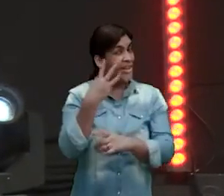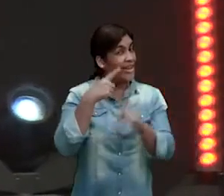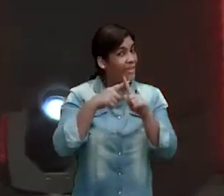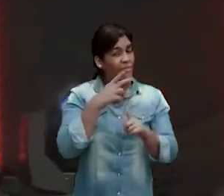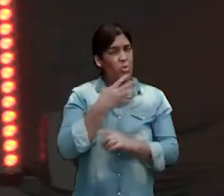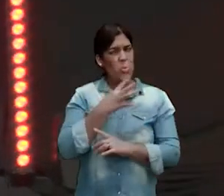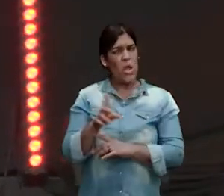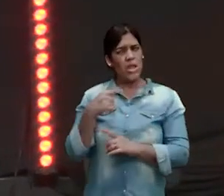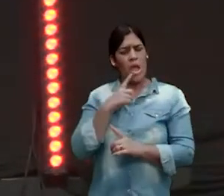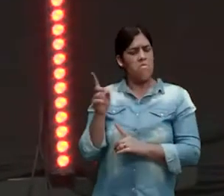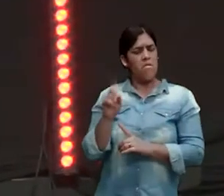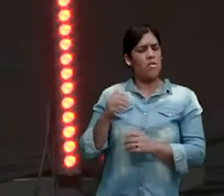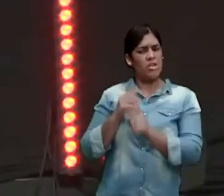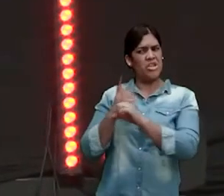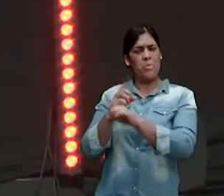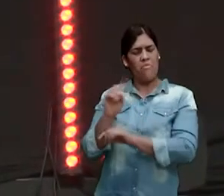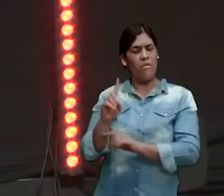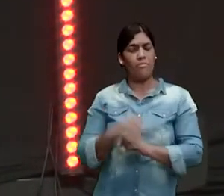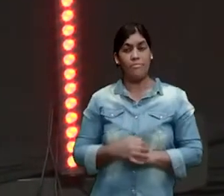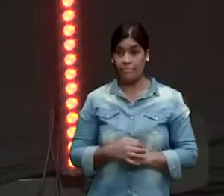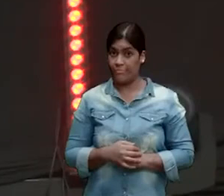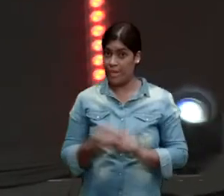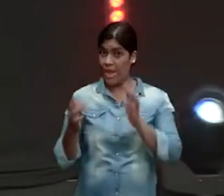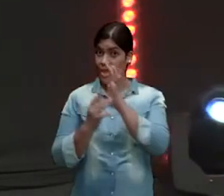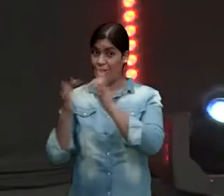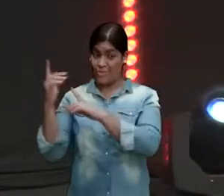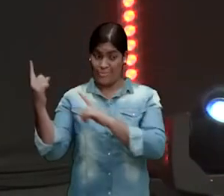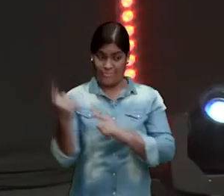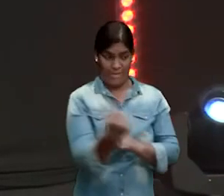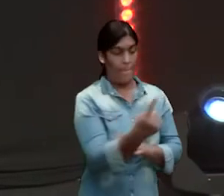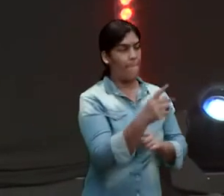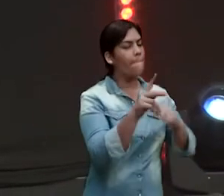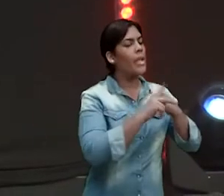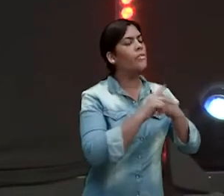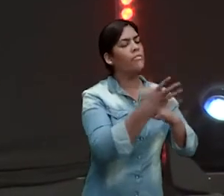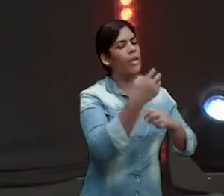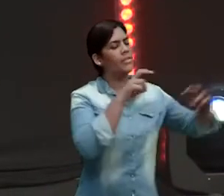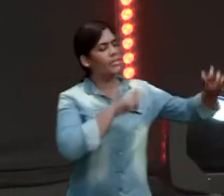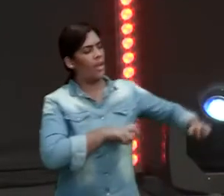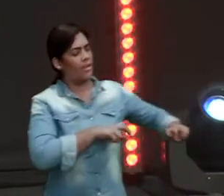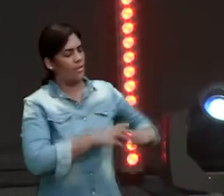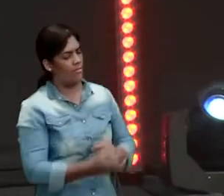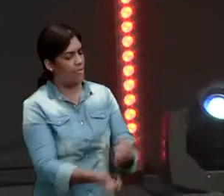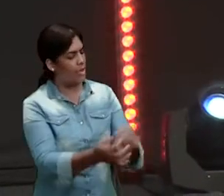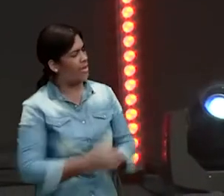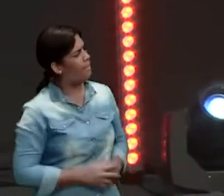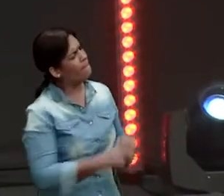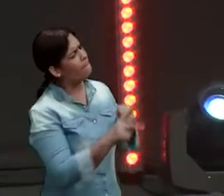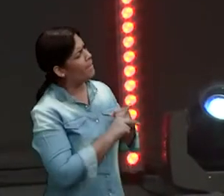chega para ele fala assim Pedro e chega mais perto da Fogueira se você me